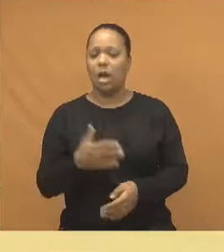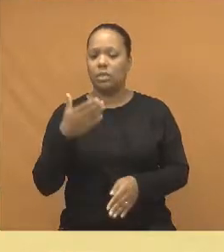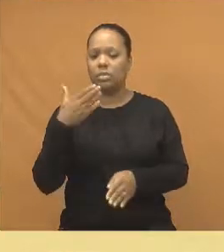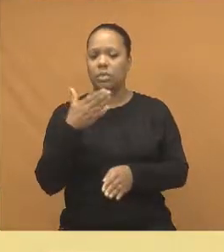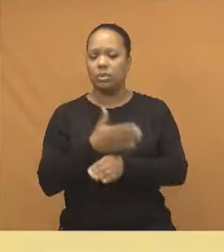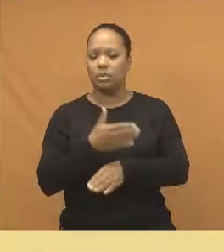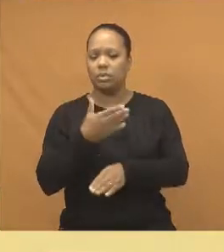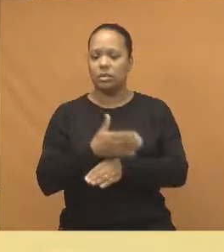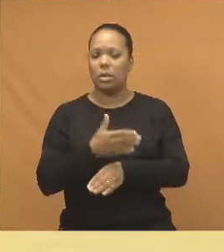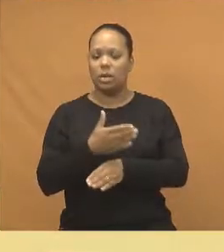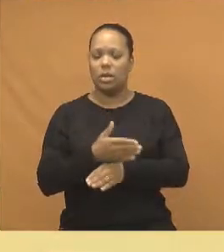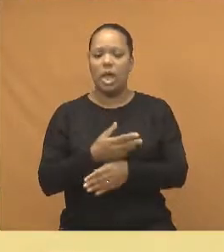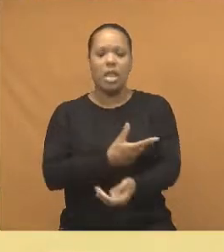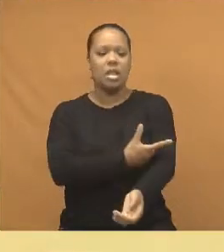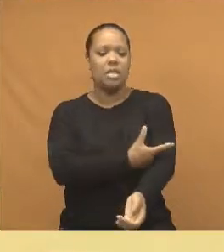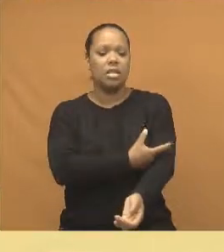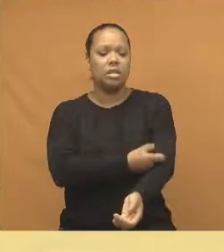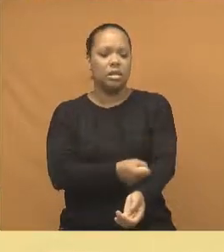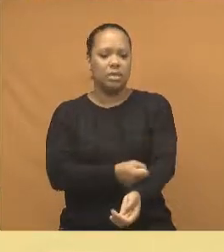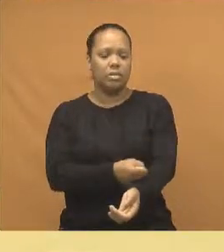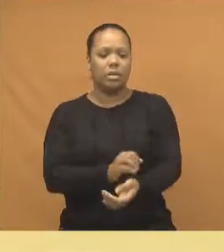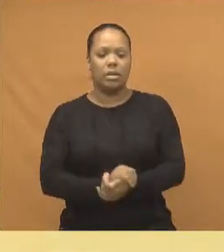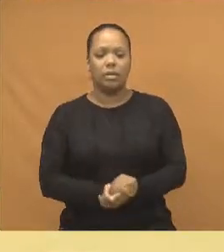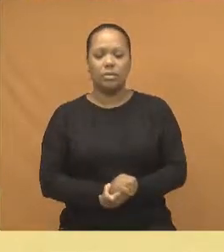atendimentos nos exames